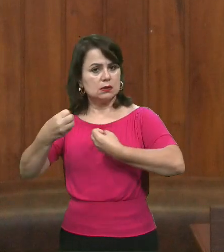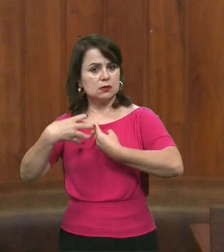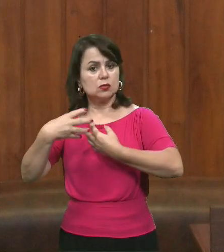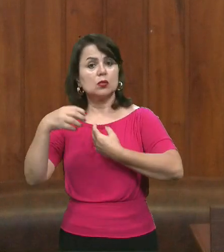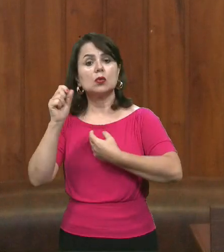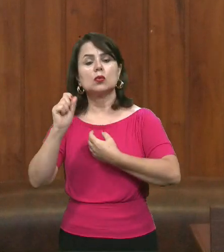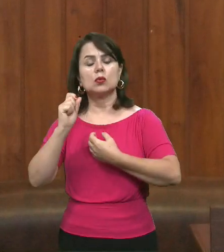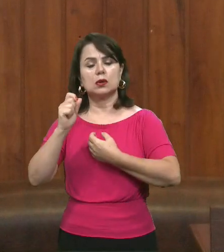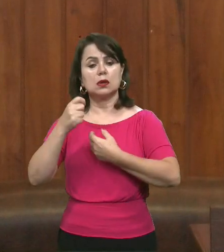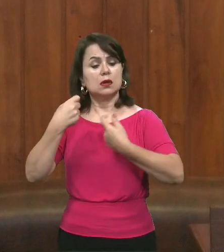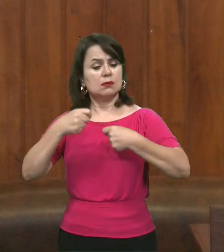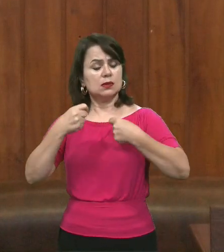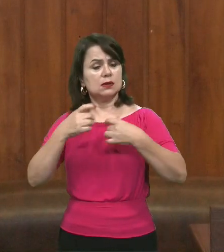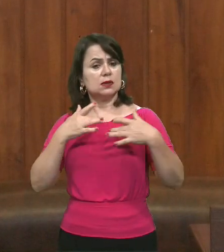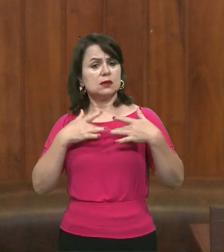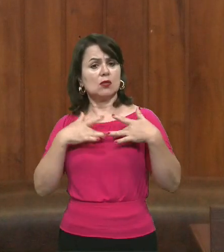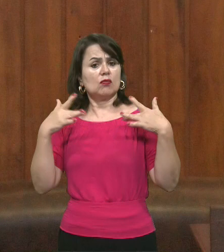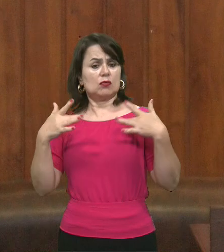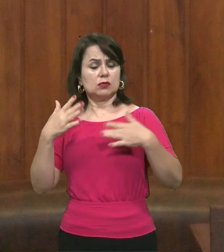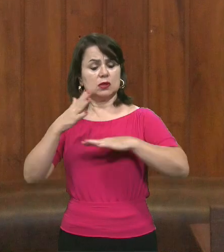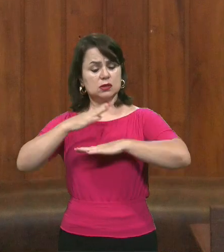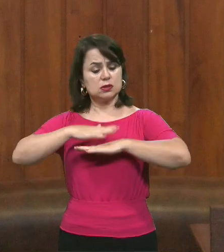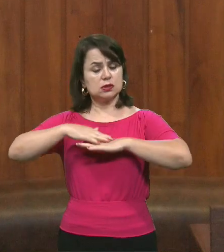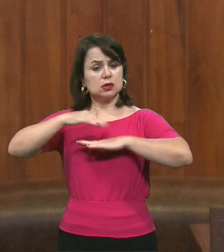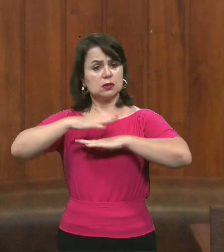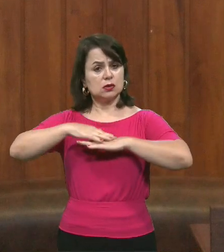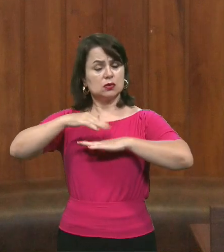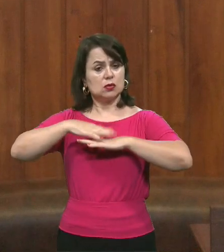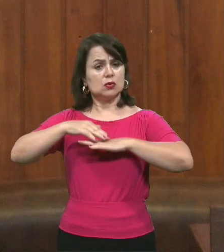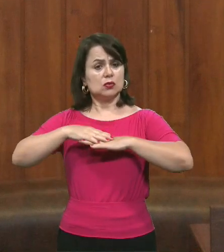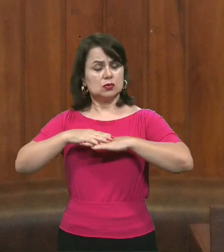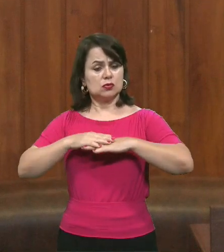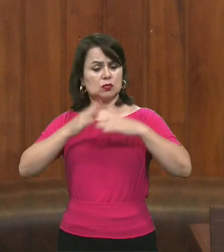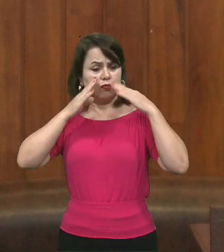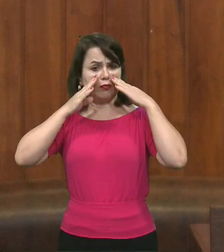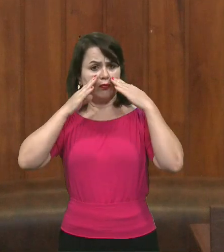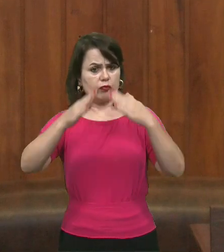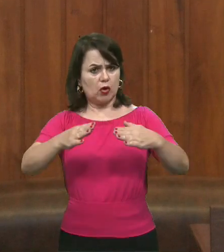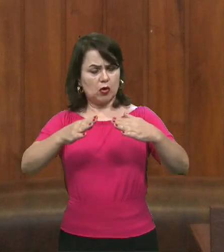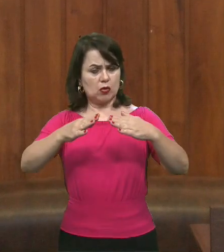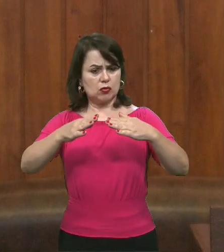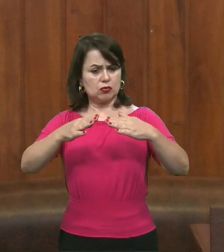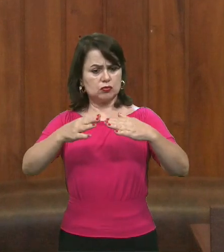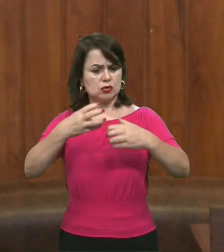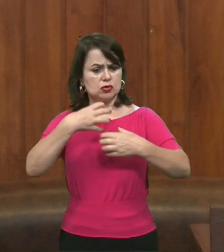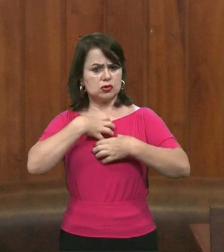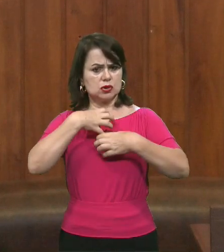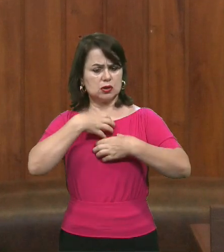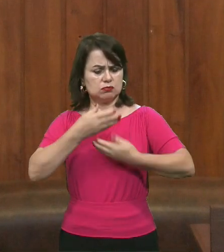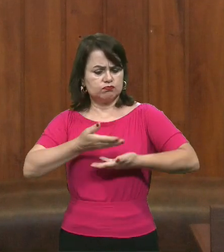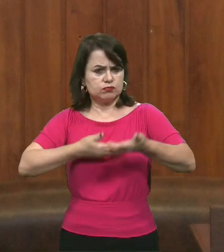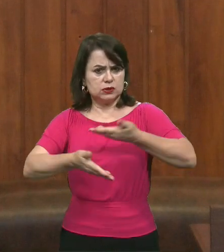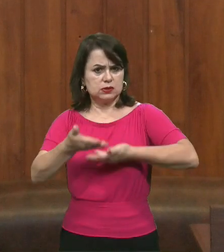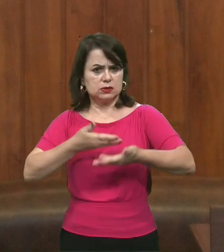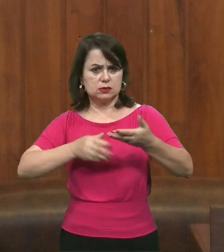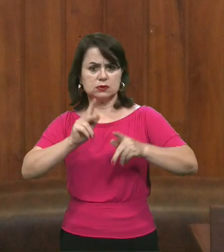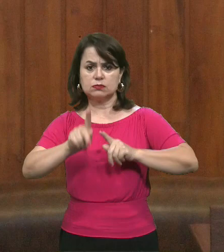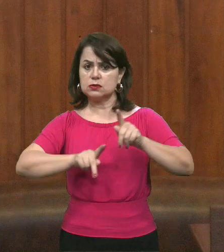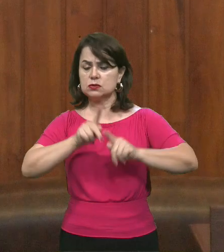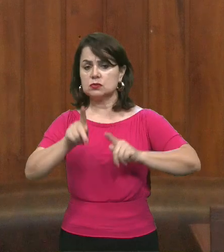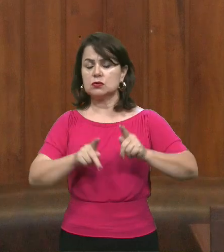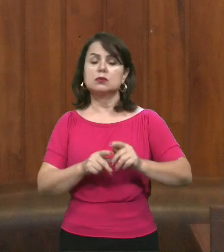generoso, caridoso, ser idealista, ter espírito público, etc.